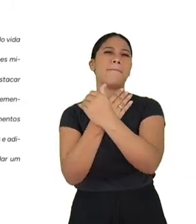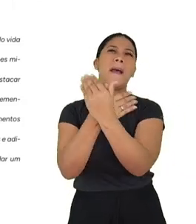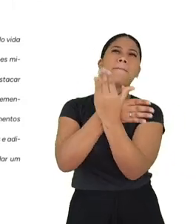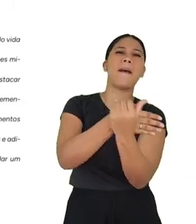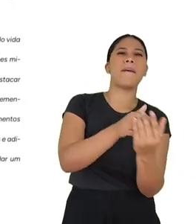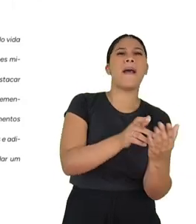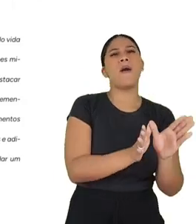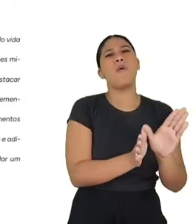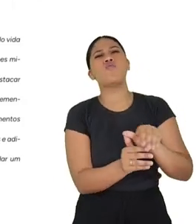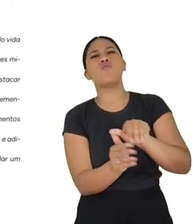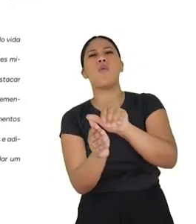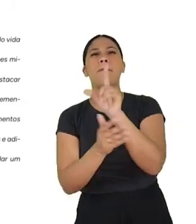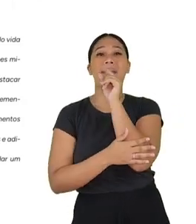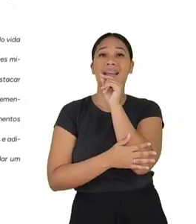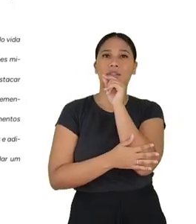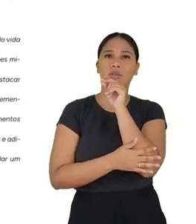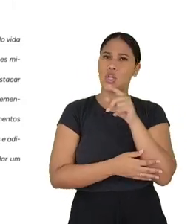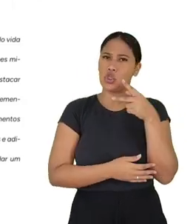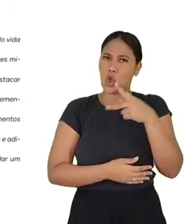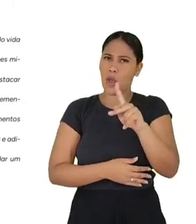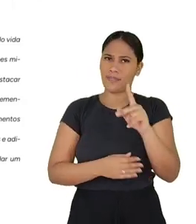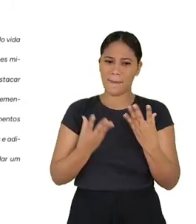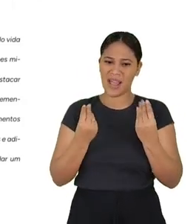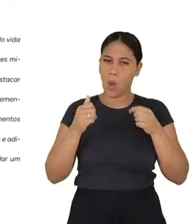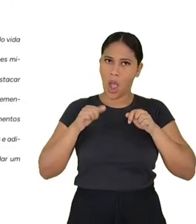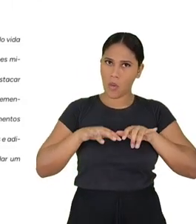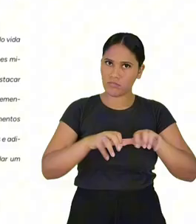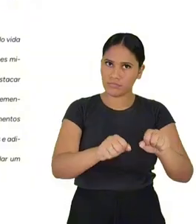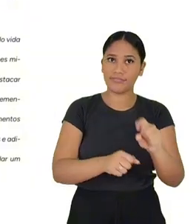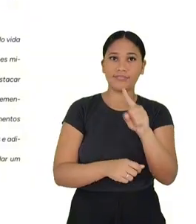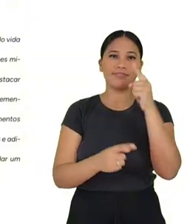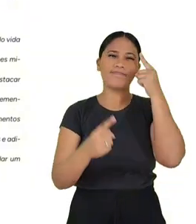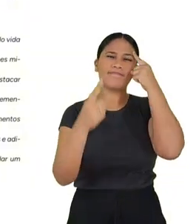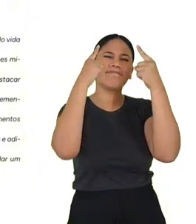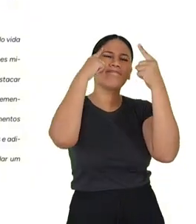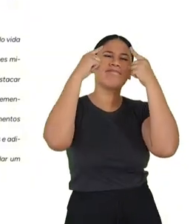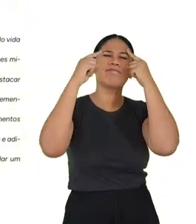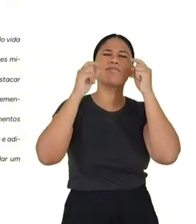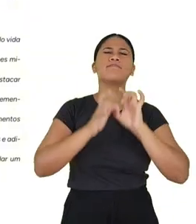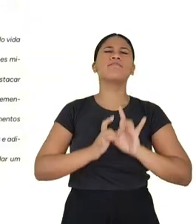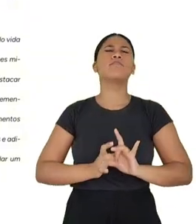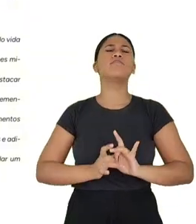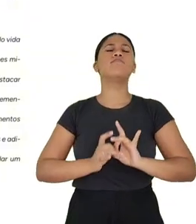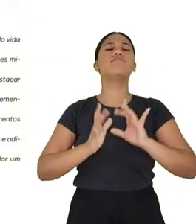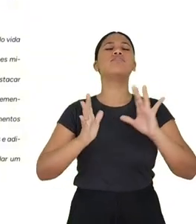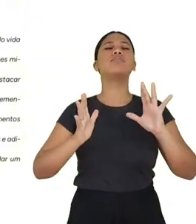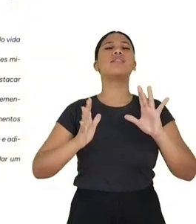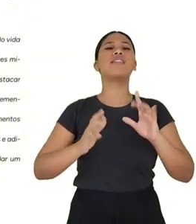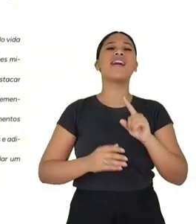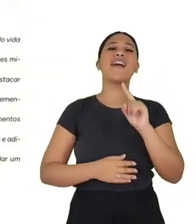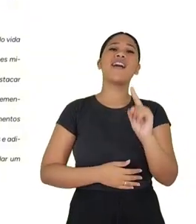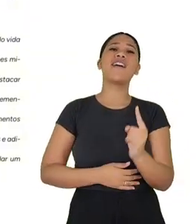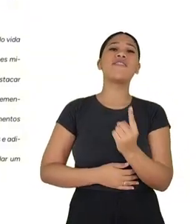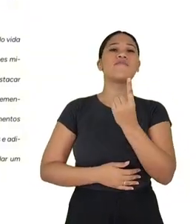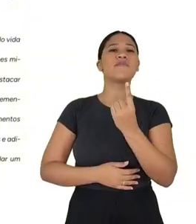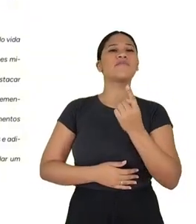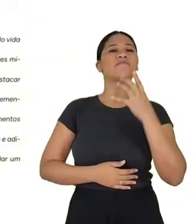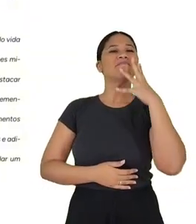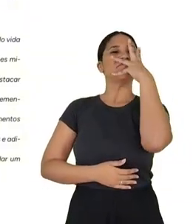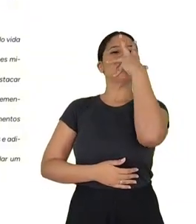escultura de um pássaro. Esta atividade não só desenvolverá suas habilidades manuais, mas também estimulará